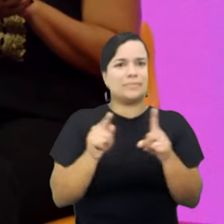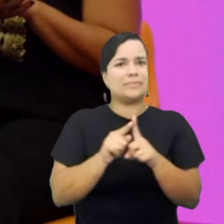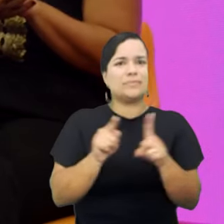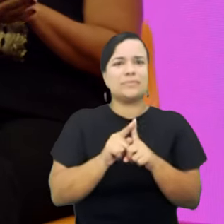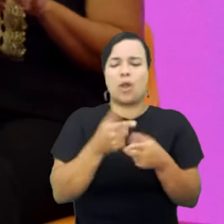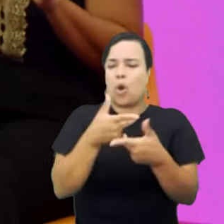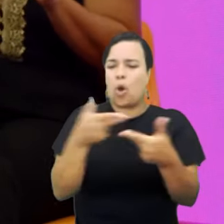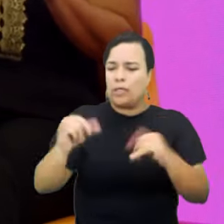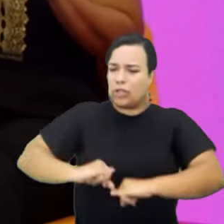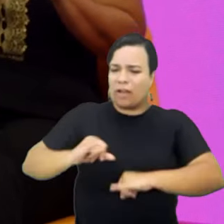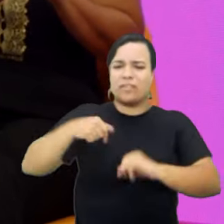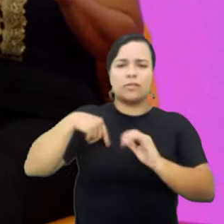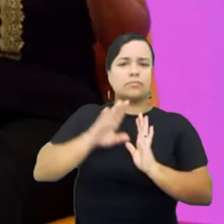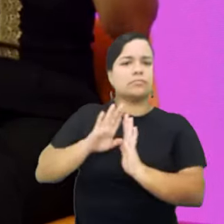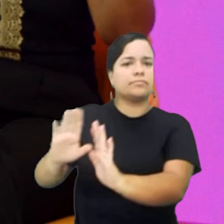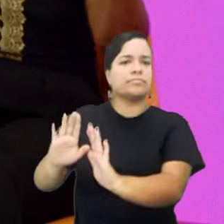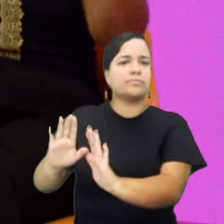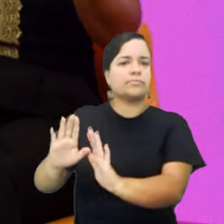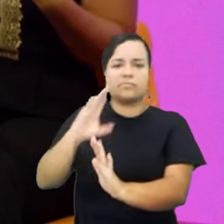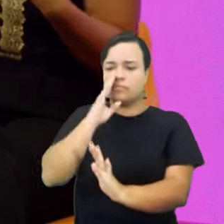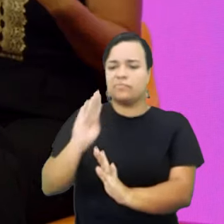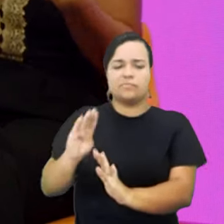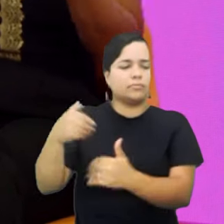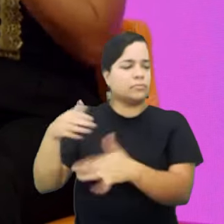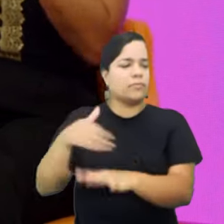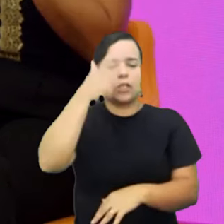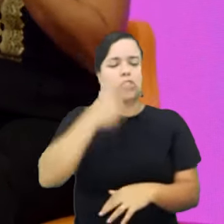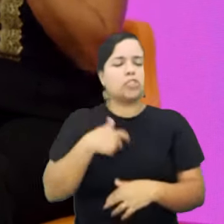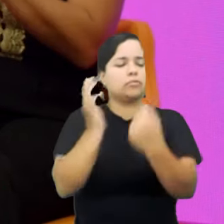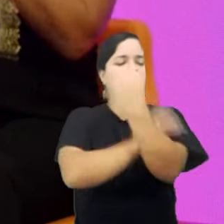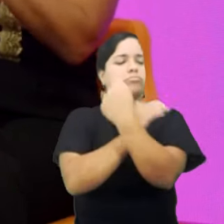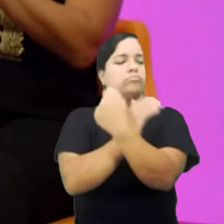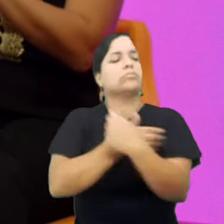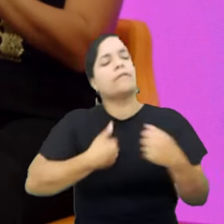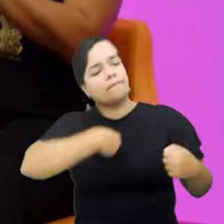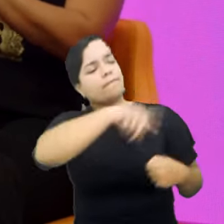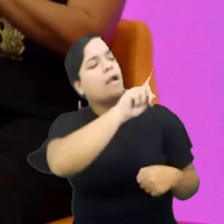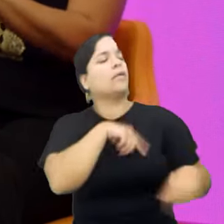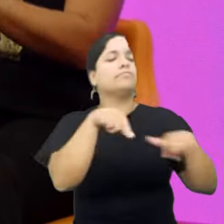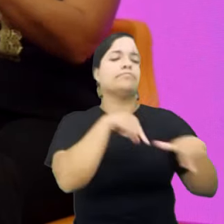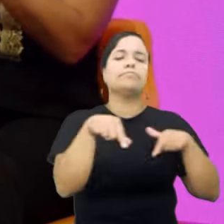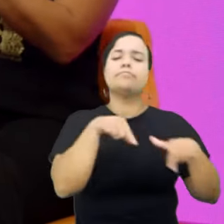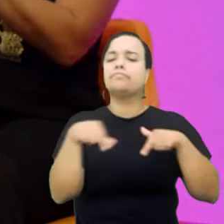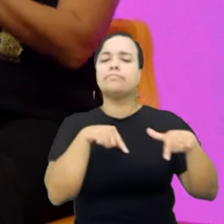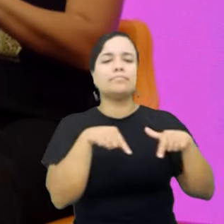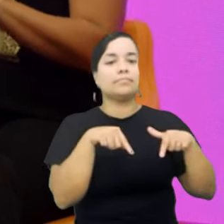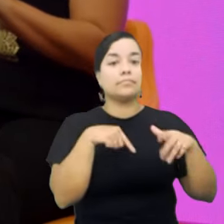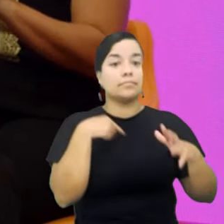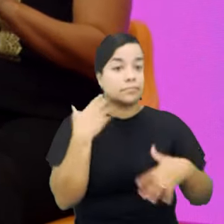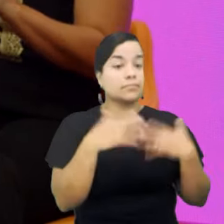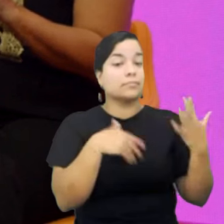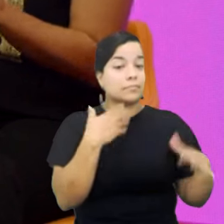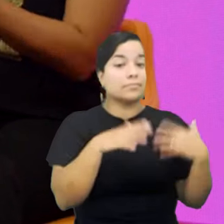de um tapete, falei, não preciso olhar para isso, eu sou guerreira, bota a capa, vambora, vamos virar workaholic e vamos colocar toda